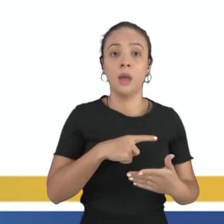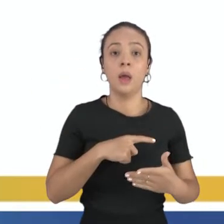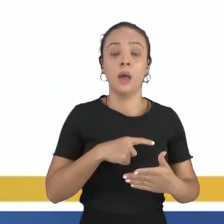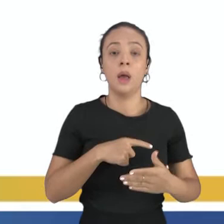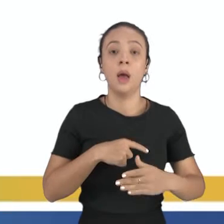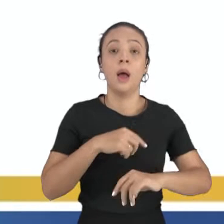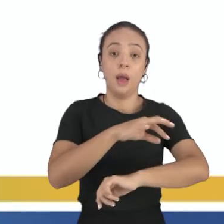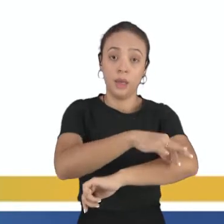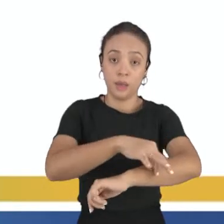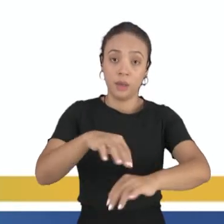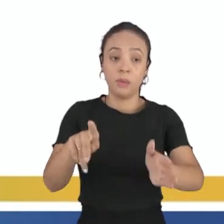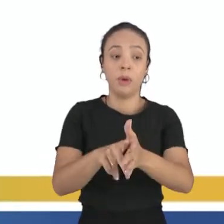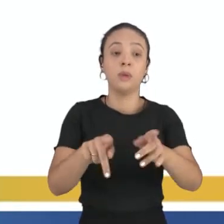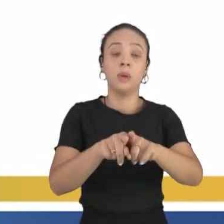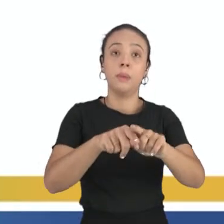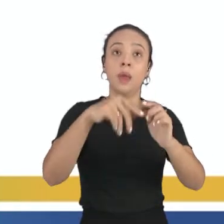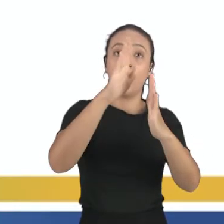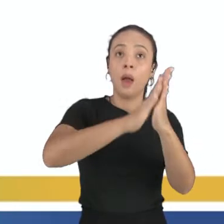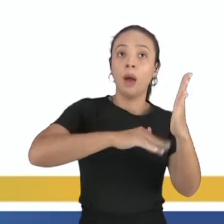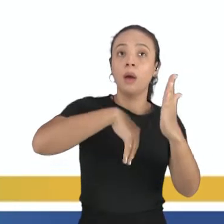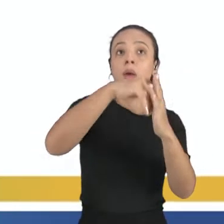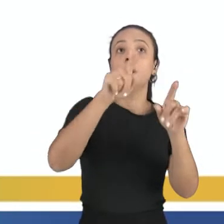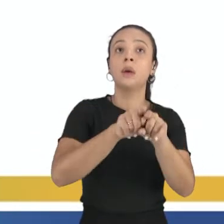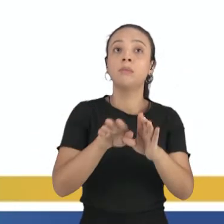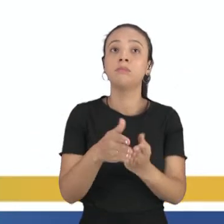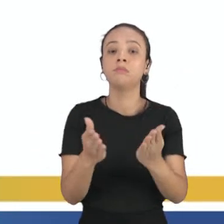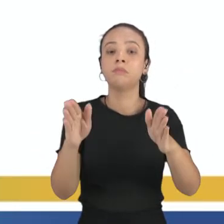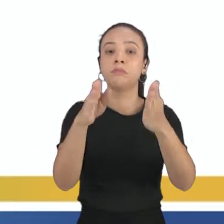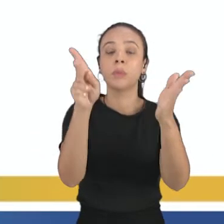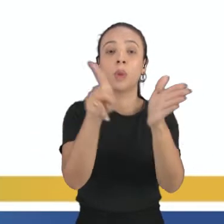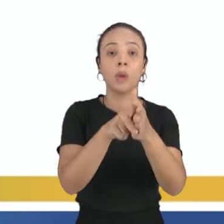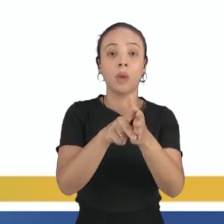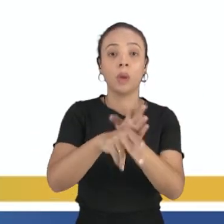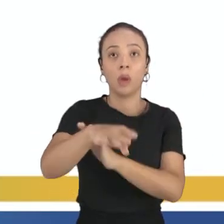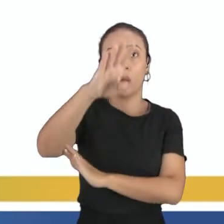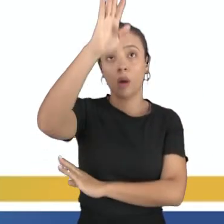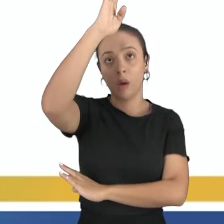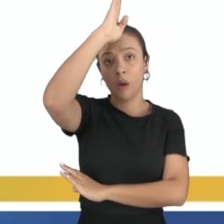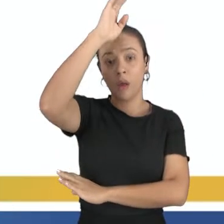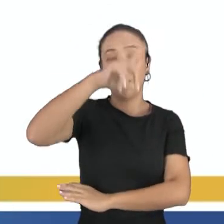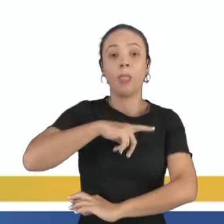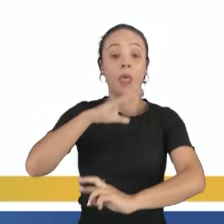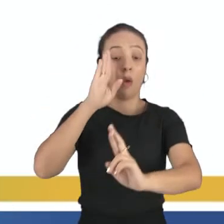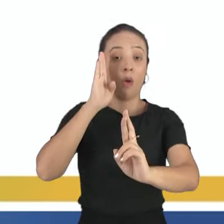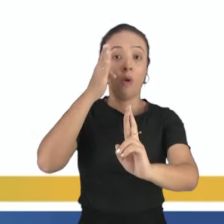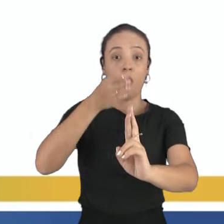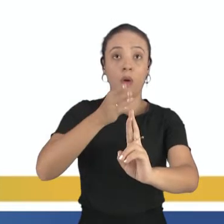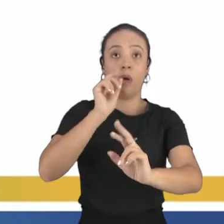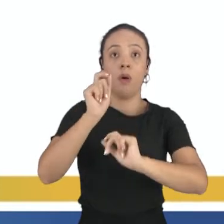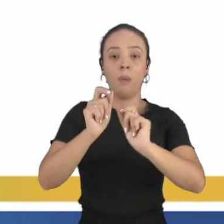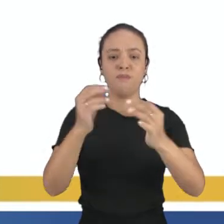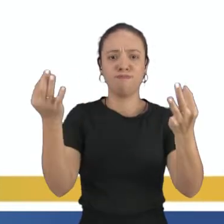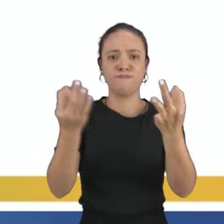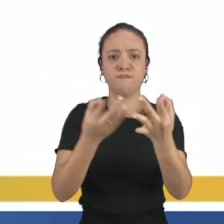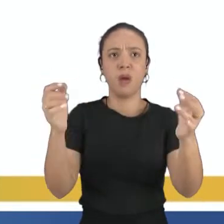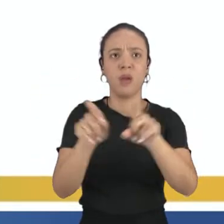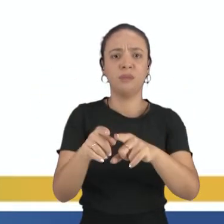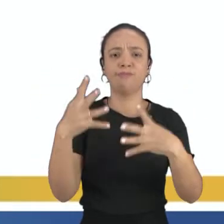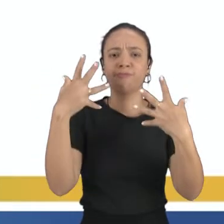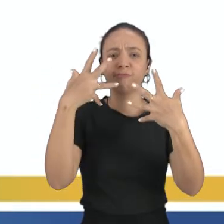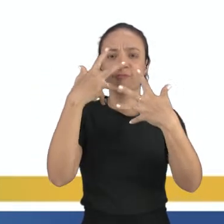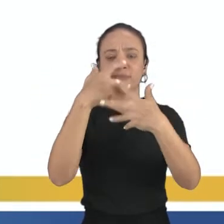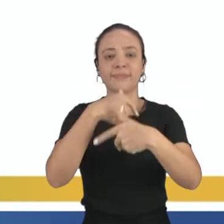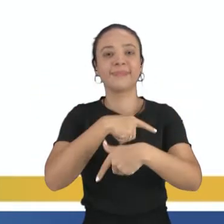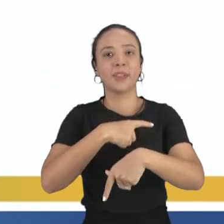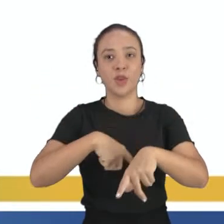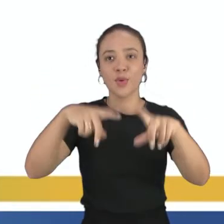arquitetura, a pintura e a escultura romana tiveram como referência o ideal de perfeição e beleza dos